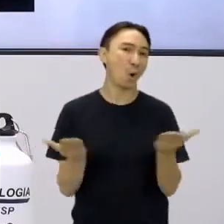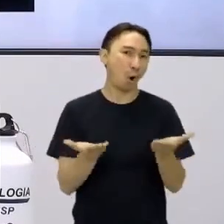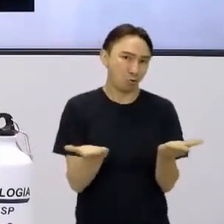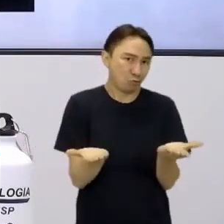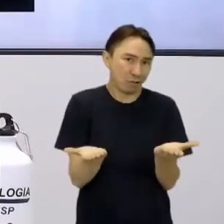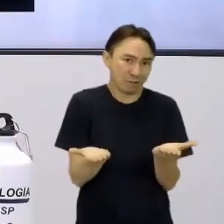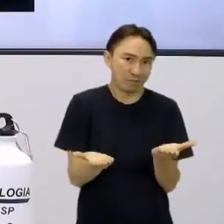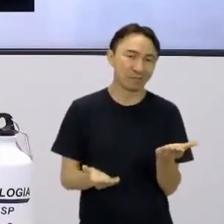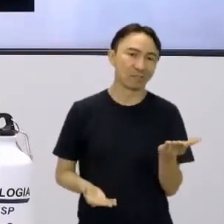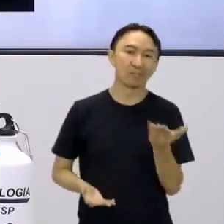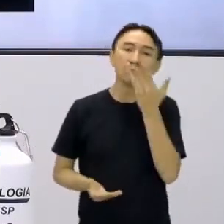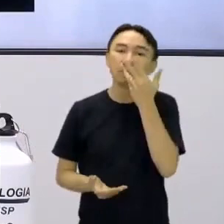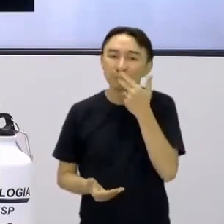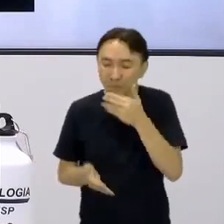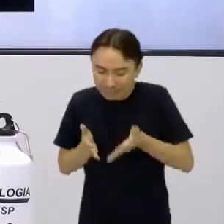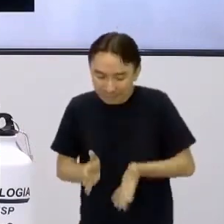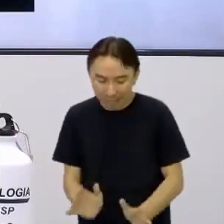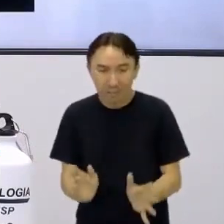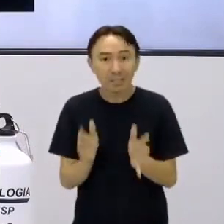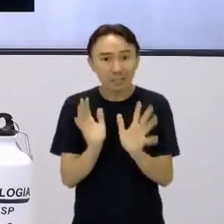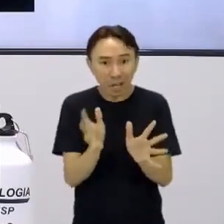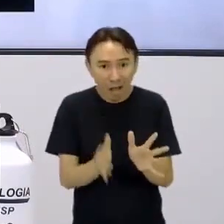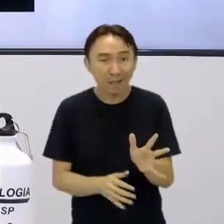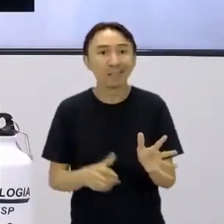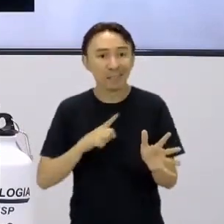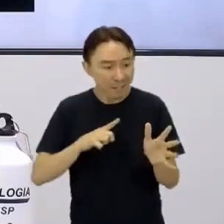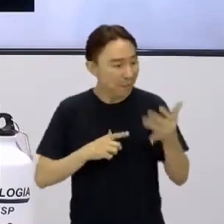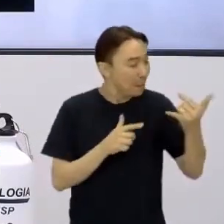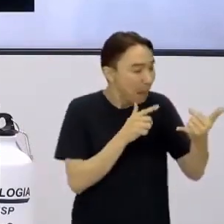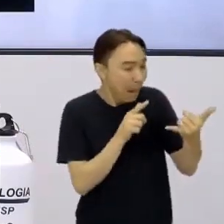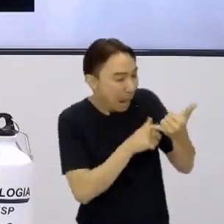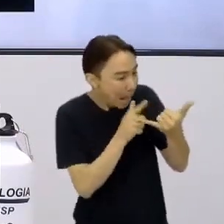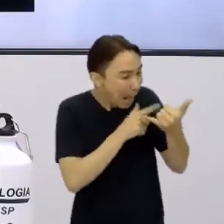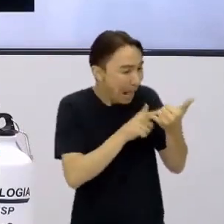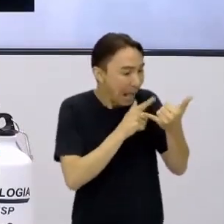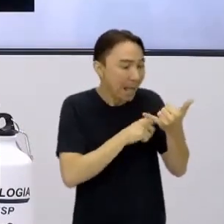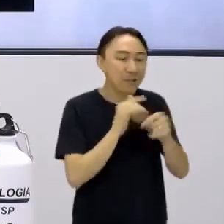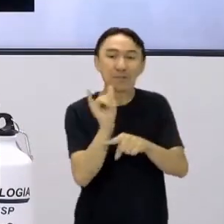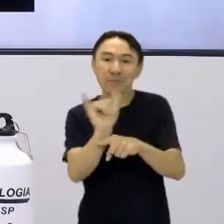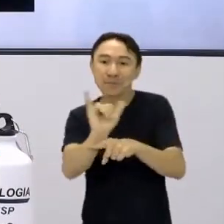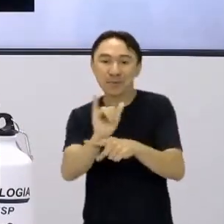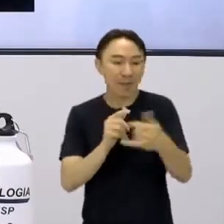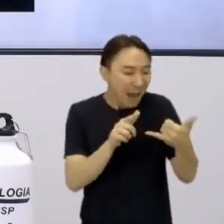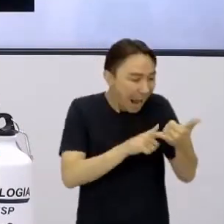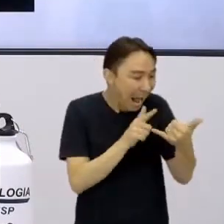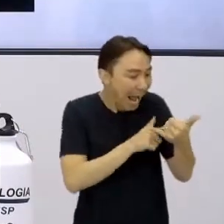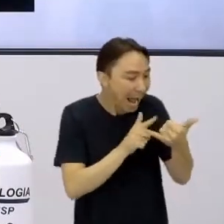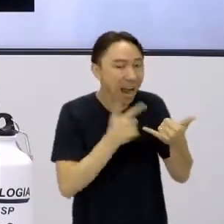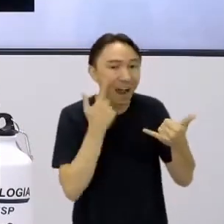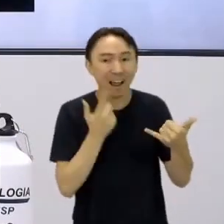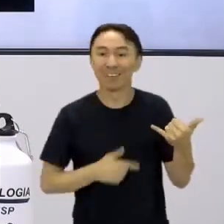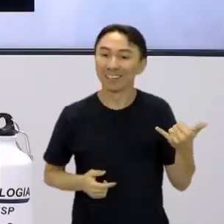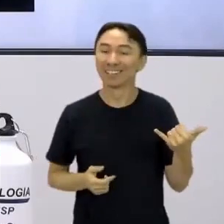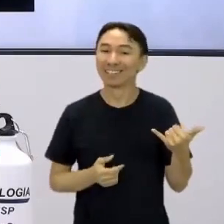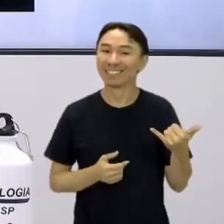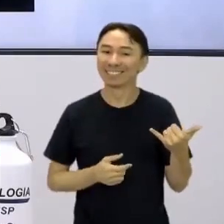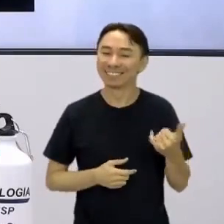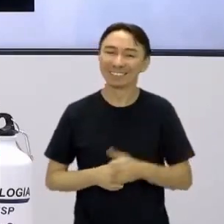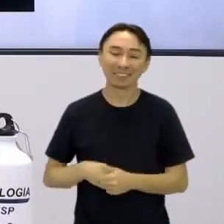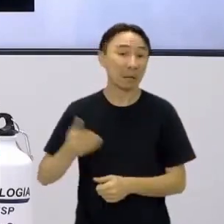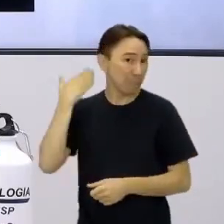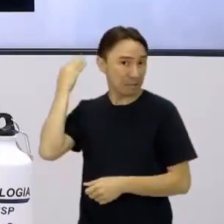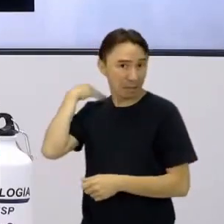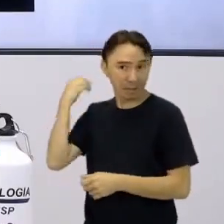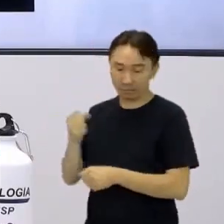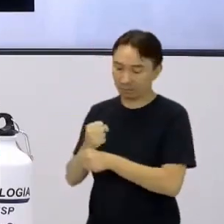YouTube. Existia uma geração antes dos anos 80 que foram pessoas que nasceram e muitas vezes cresceram e se